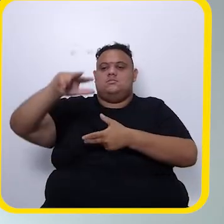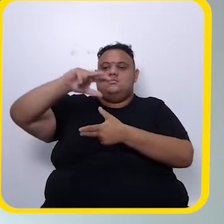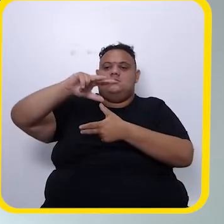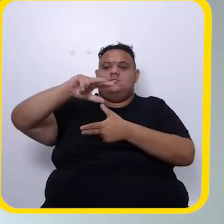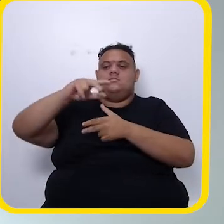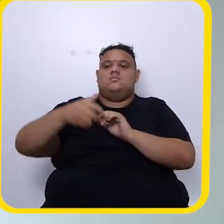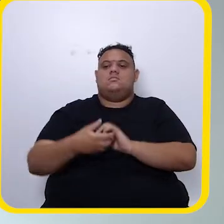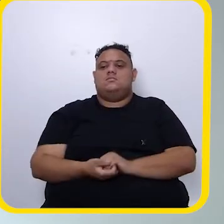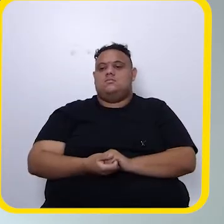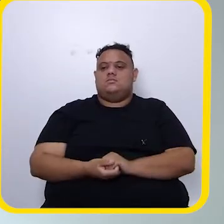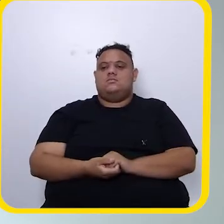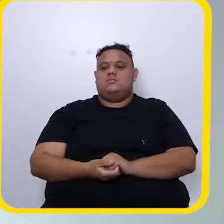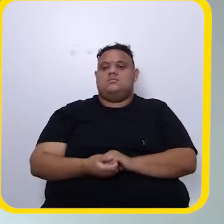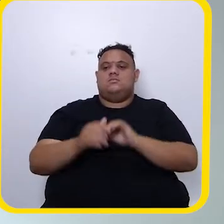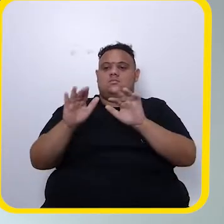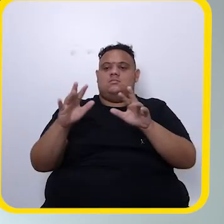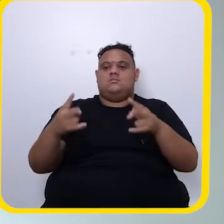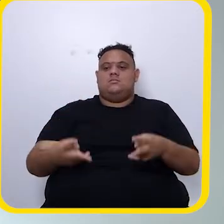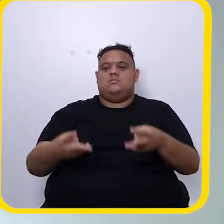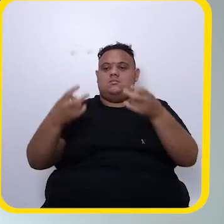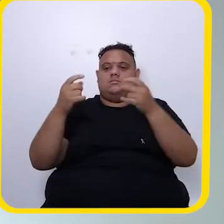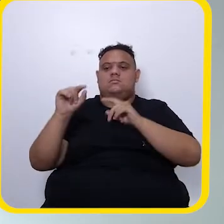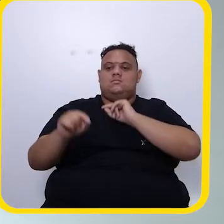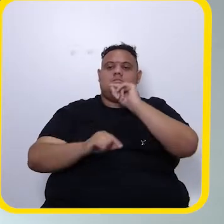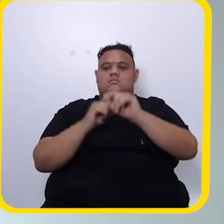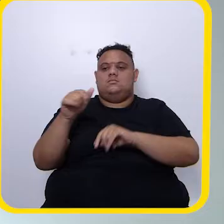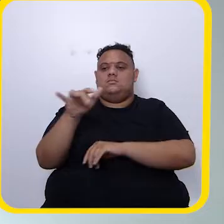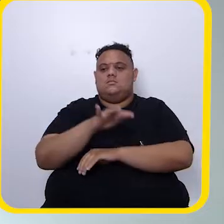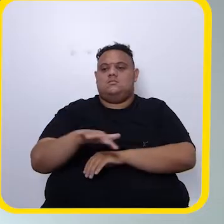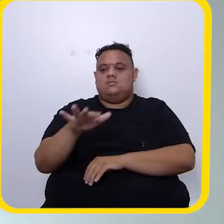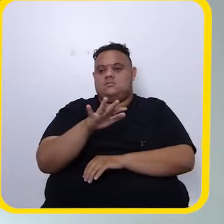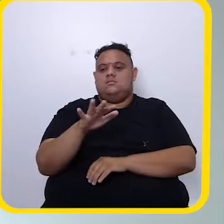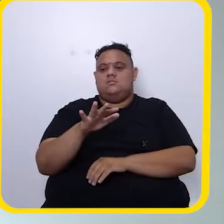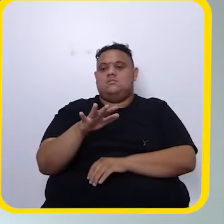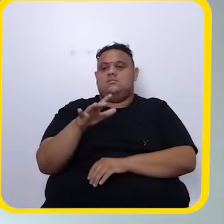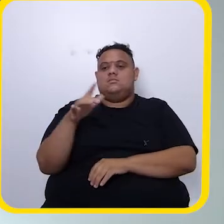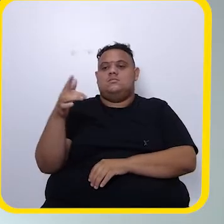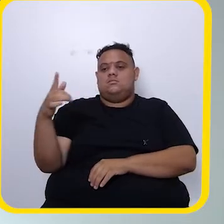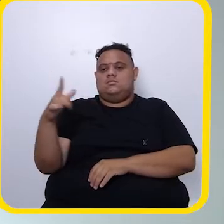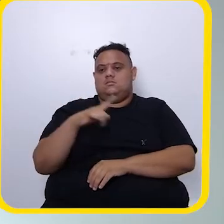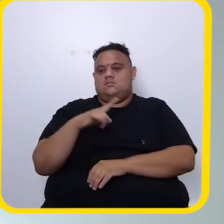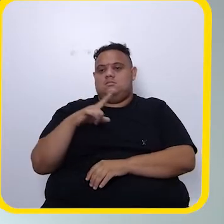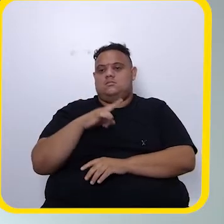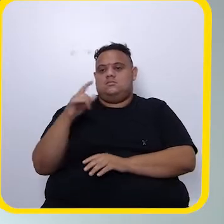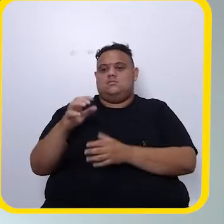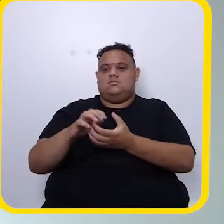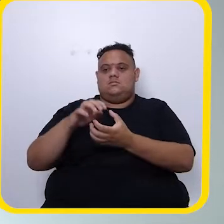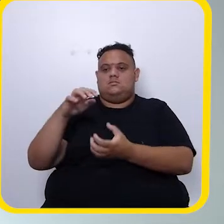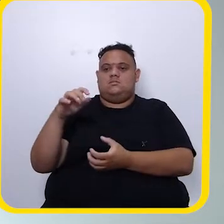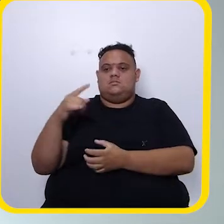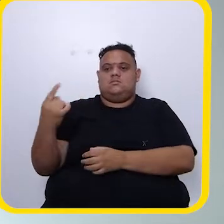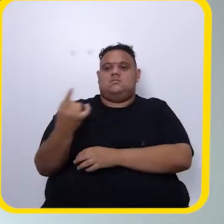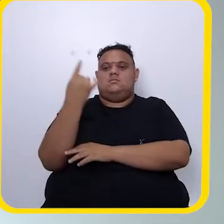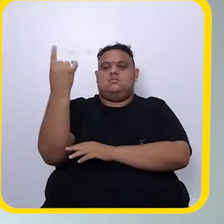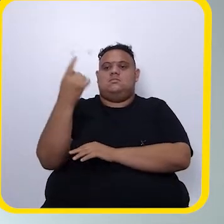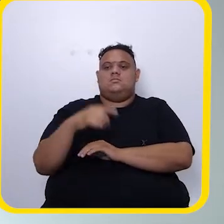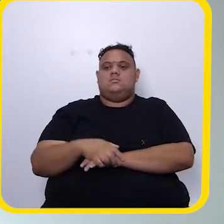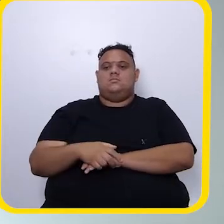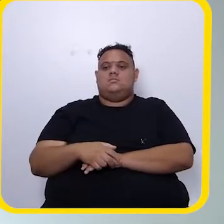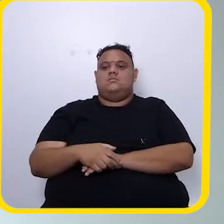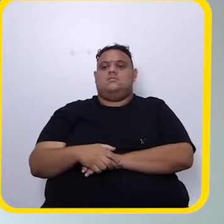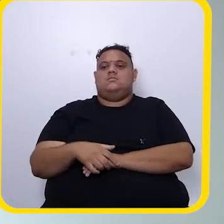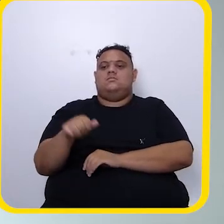continente da América. Porém, né, a gente vê que não tem grandes áreas, né, áreas de grandes